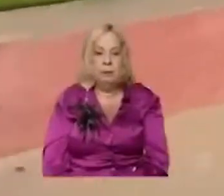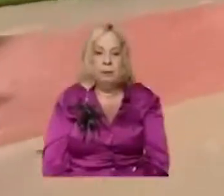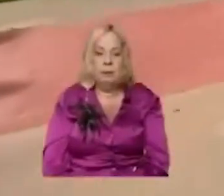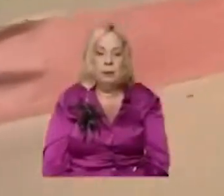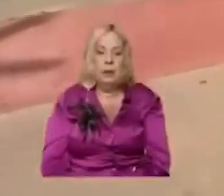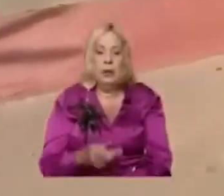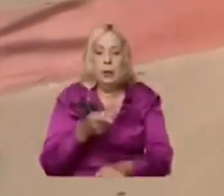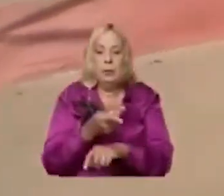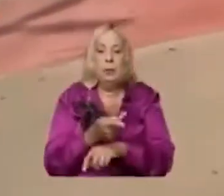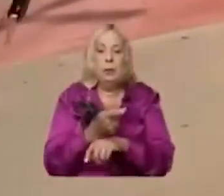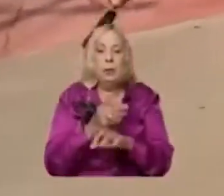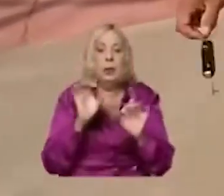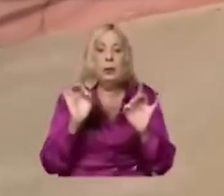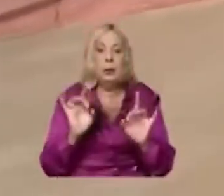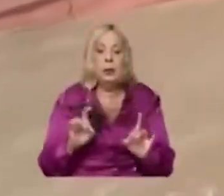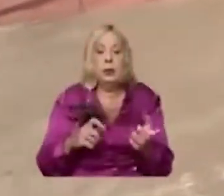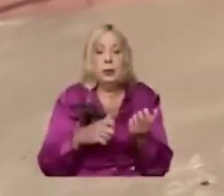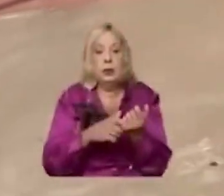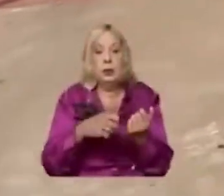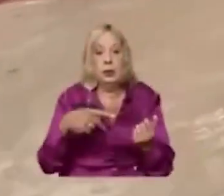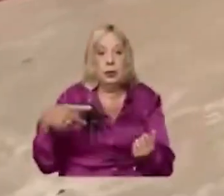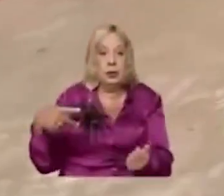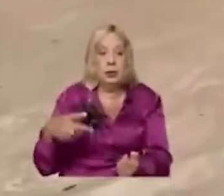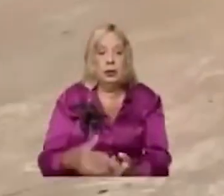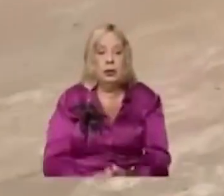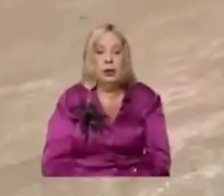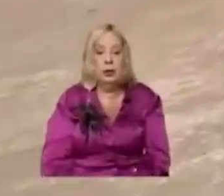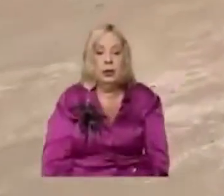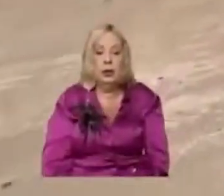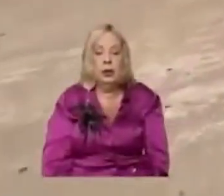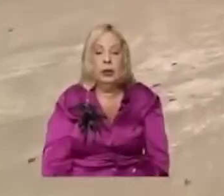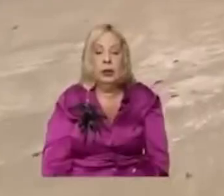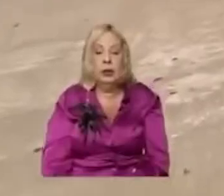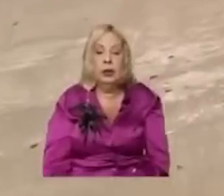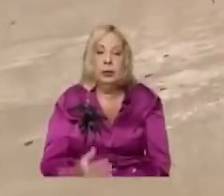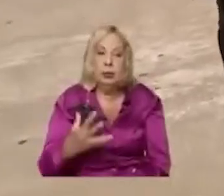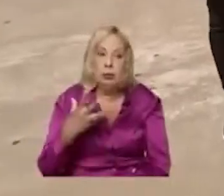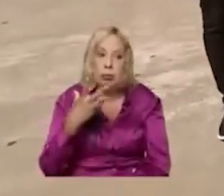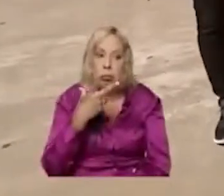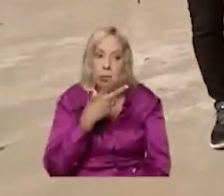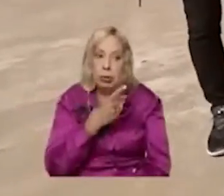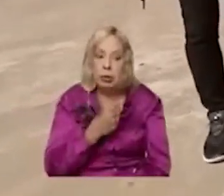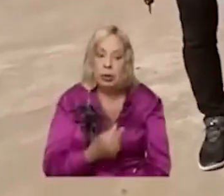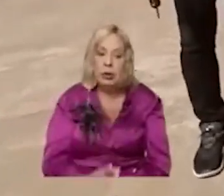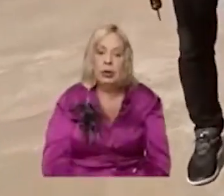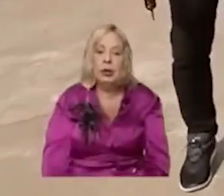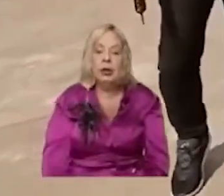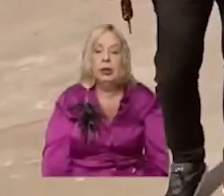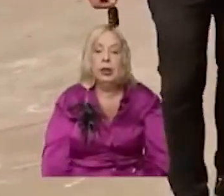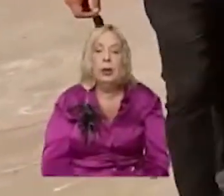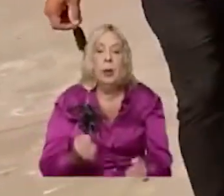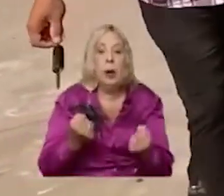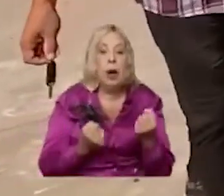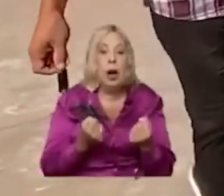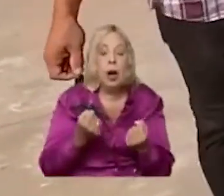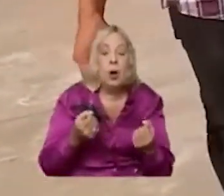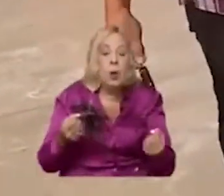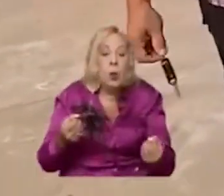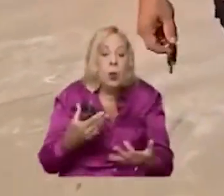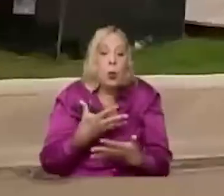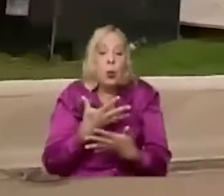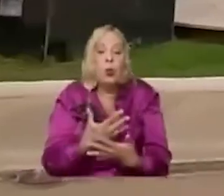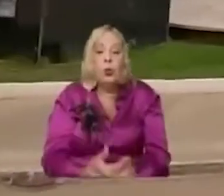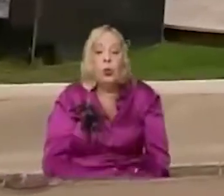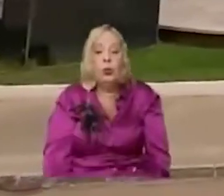Prêmio especial do Caju Cap, olha só quanta beleza! Essa Fiat Strada